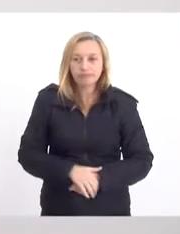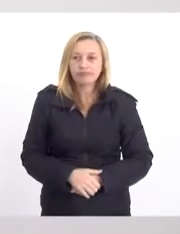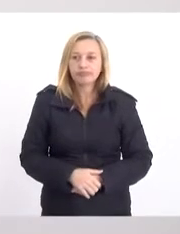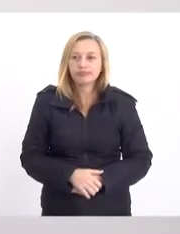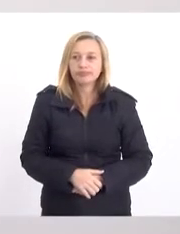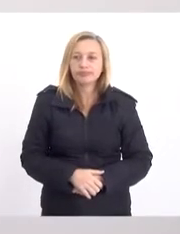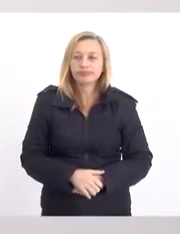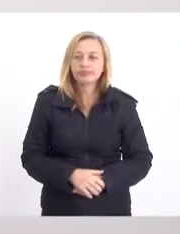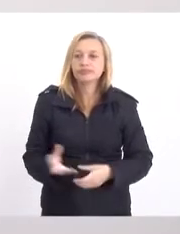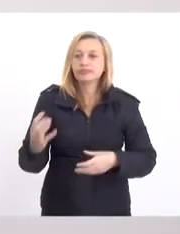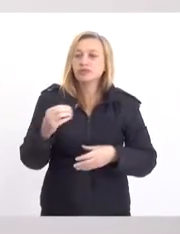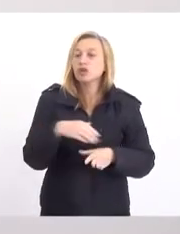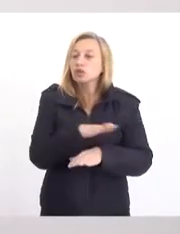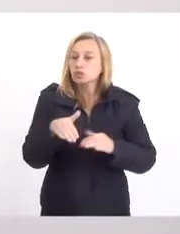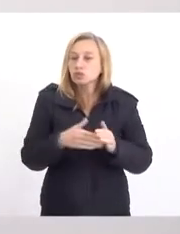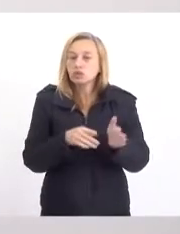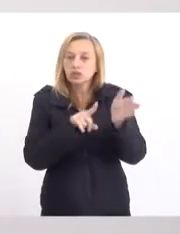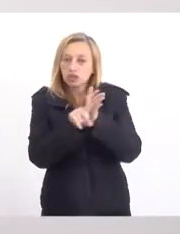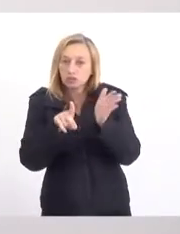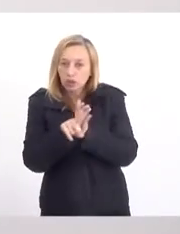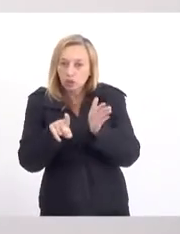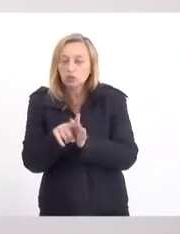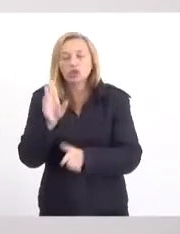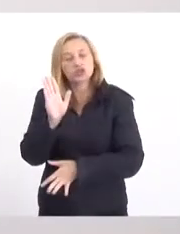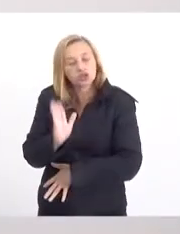dentre essas perguntas que já foram